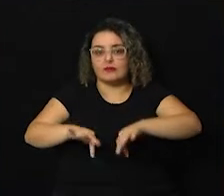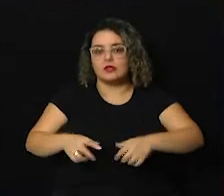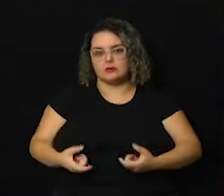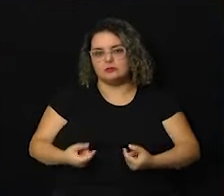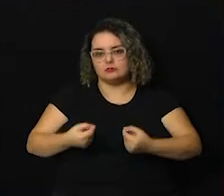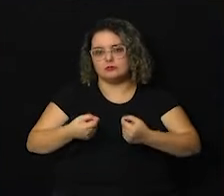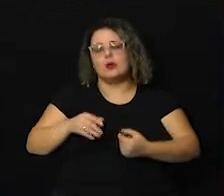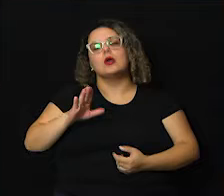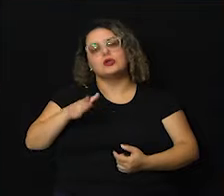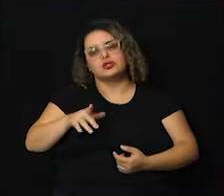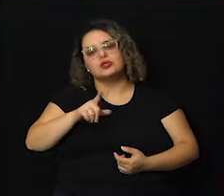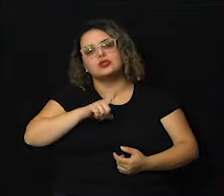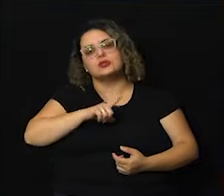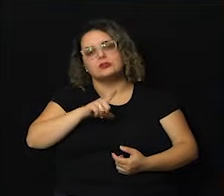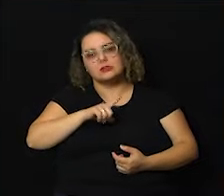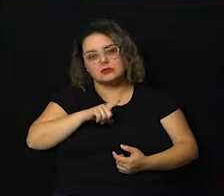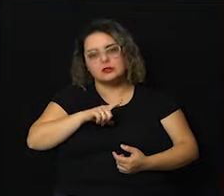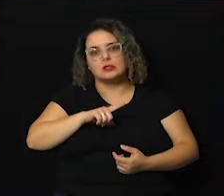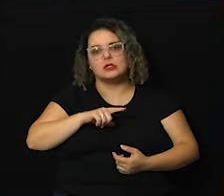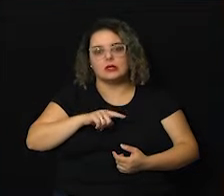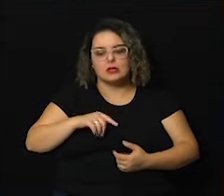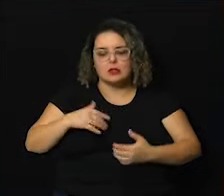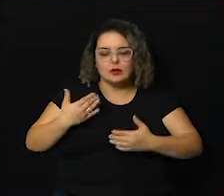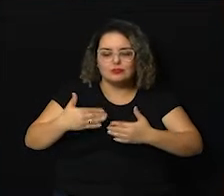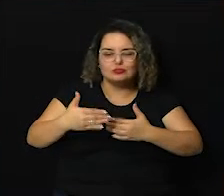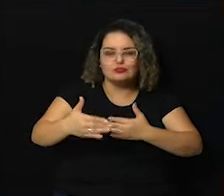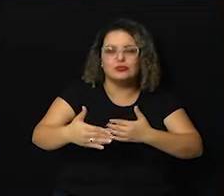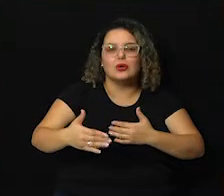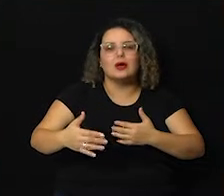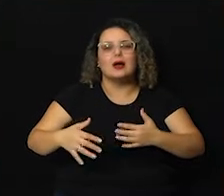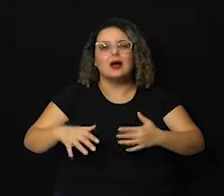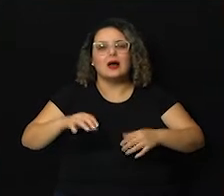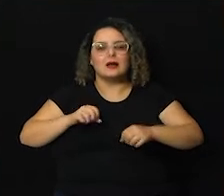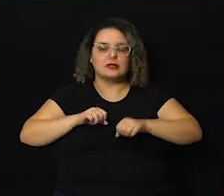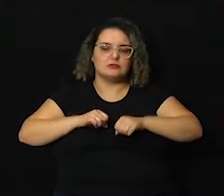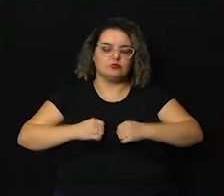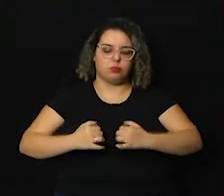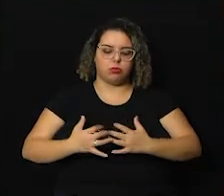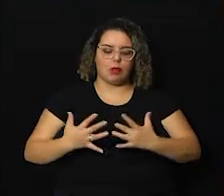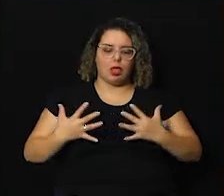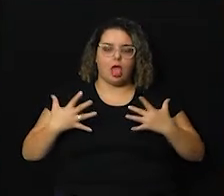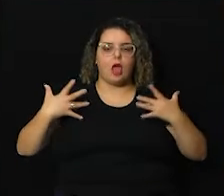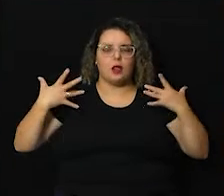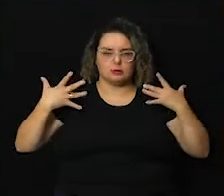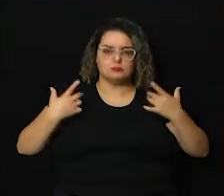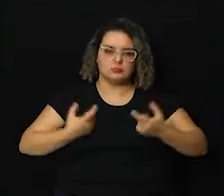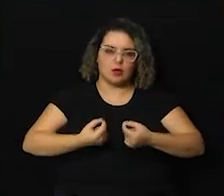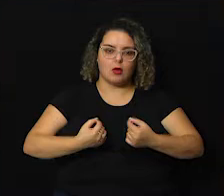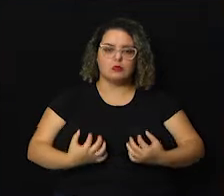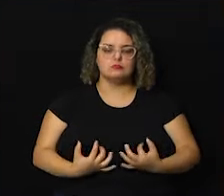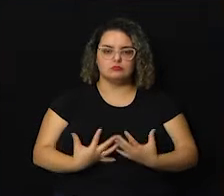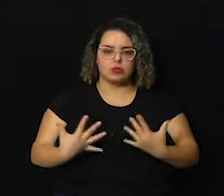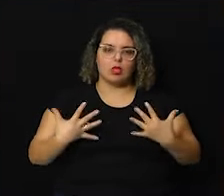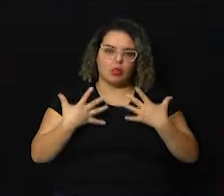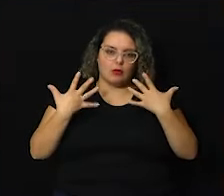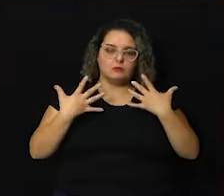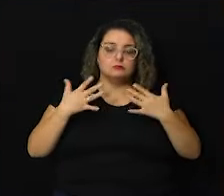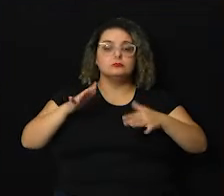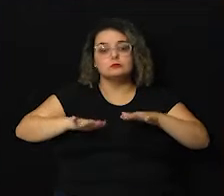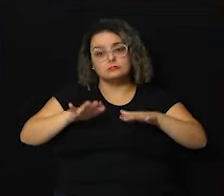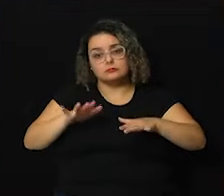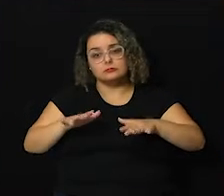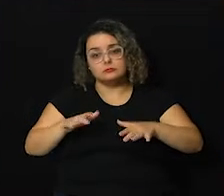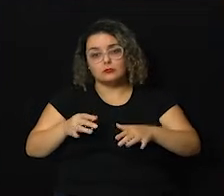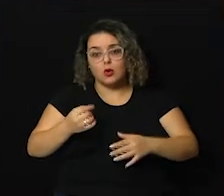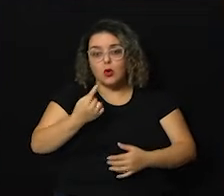tem comprometimento à distância, metástases no fígado, metástases nos pulmões, metástases nos ossos. E uma boa parte das vezes,